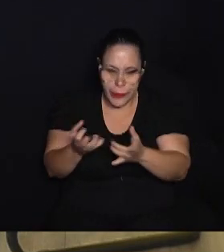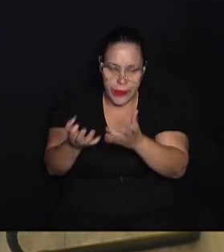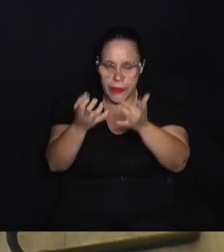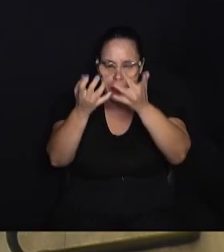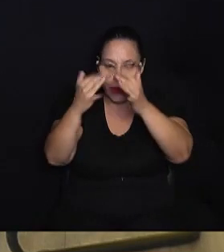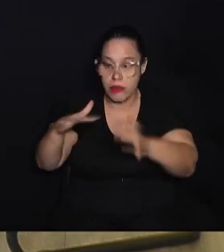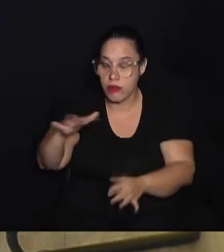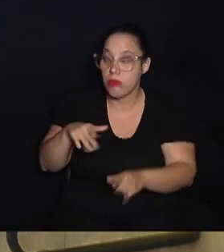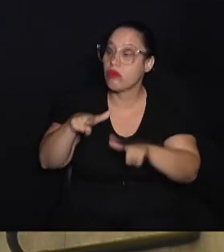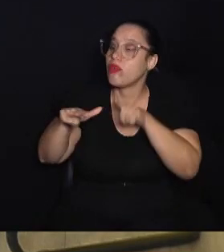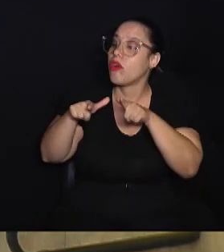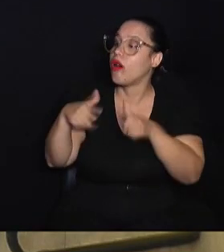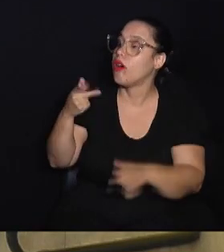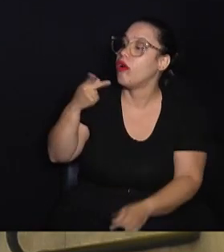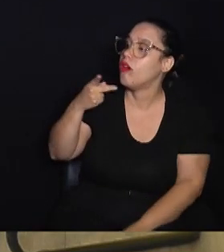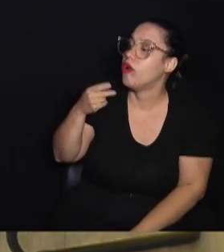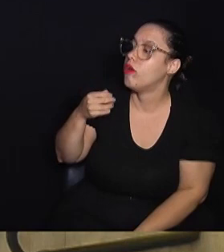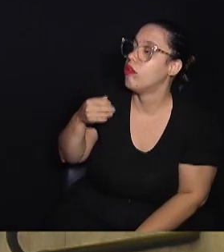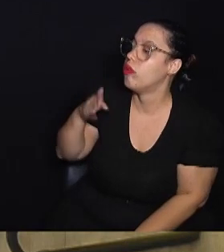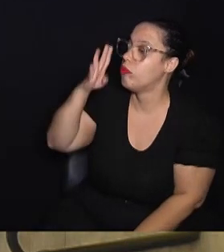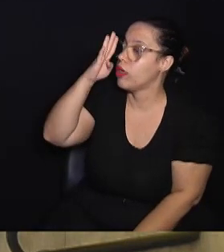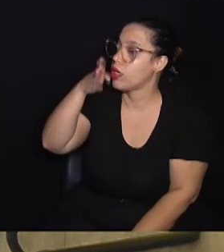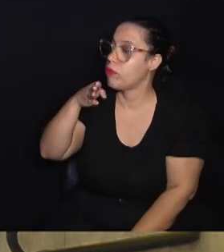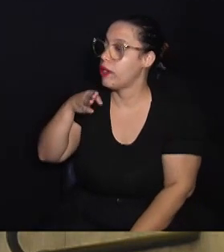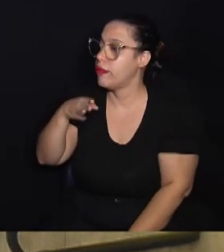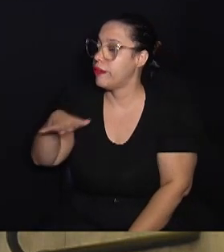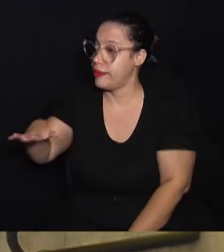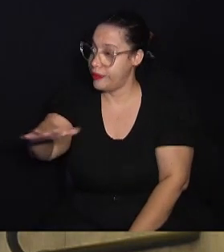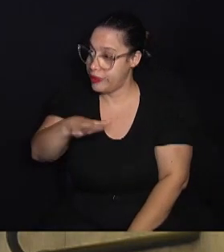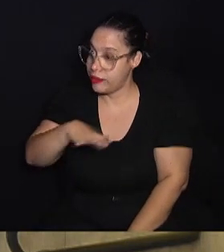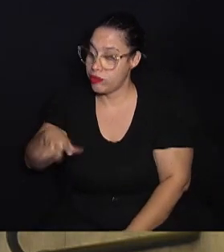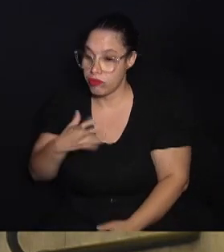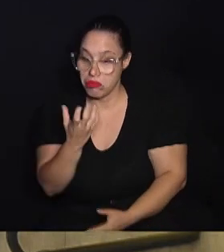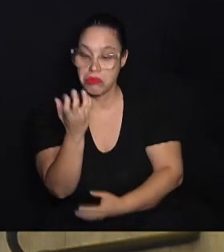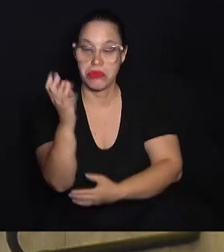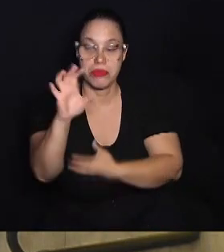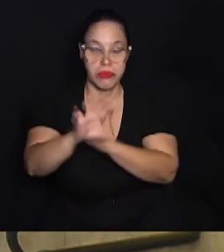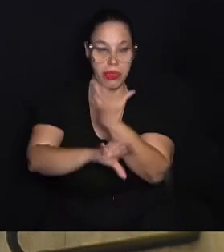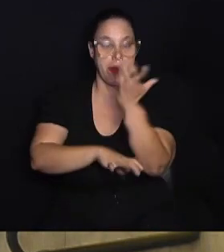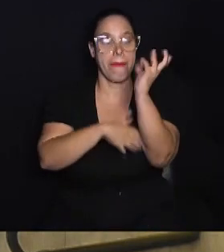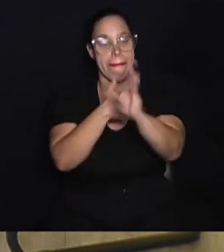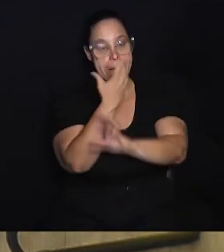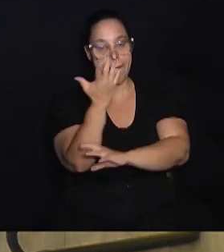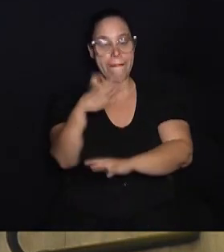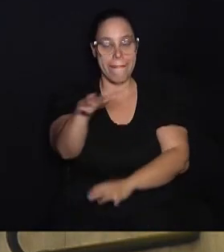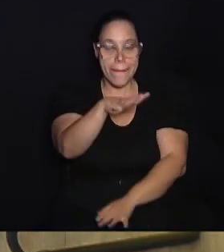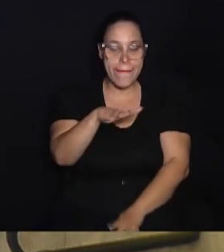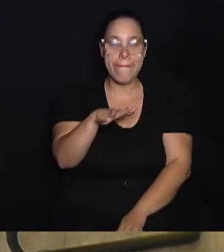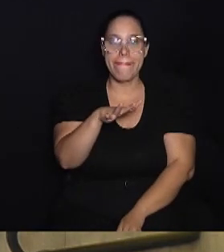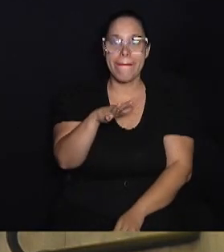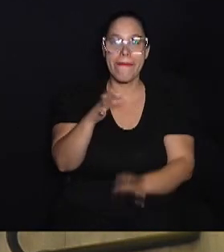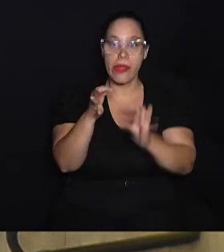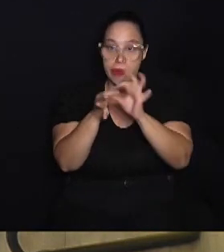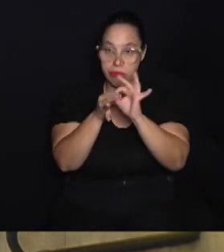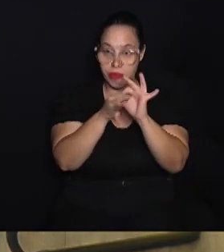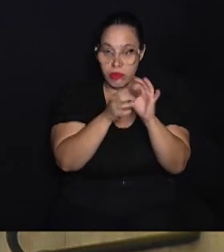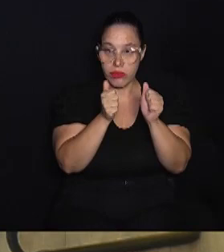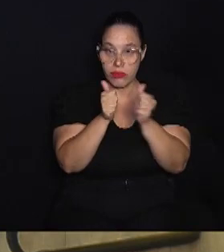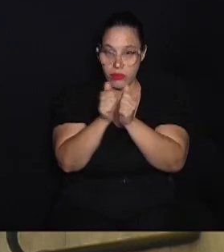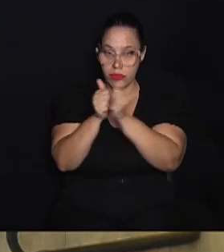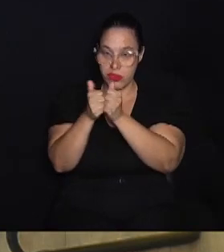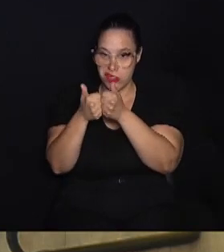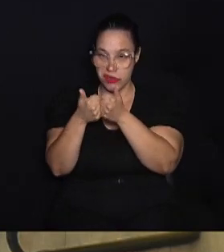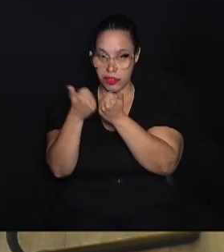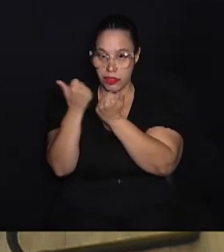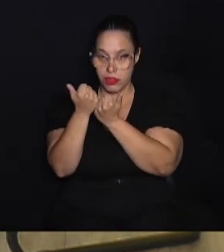desse trabalho, visando principalmente as áreas de vegetação da nossa cidade. Sim, é uma grande parceria entre o Corpo de